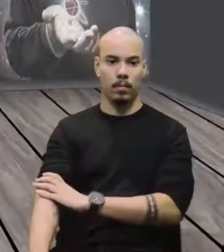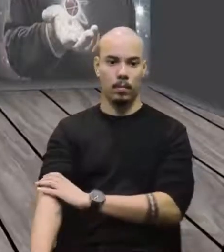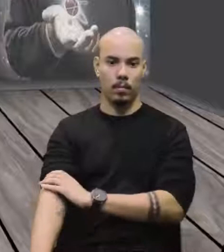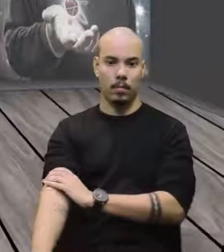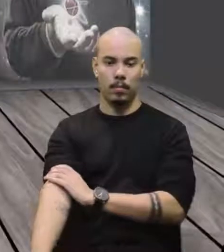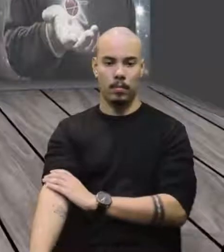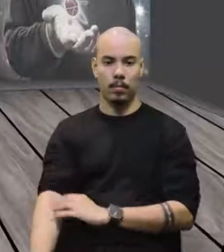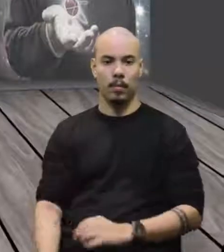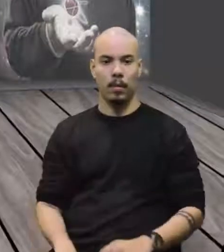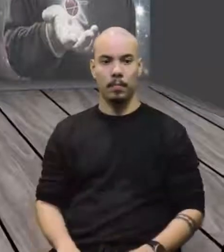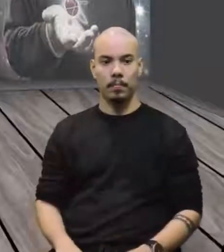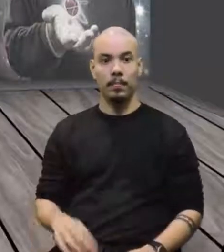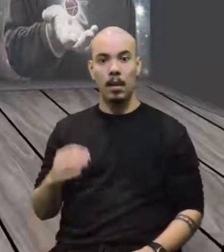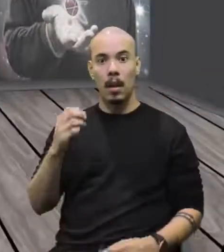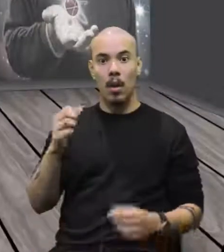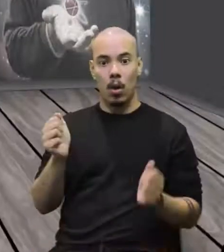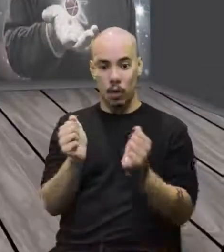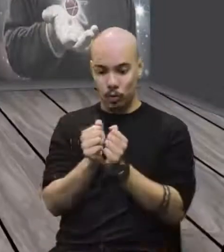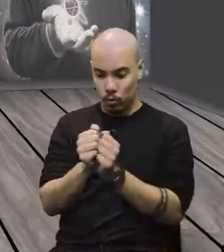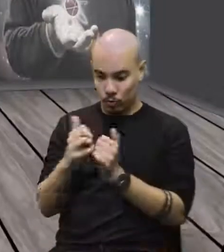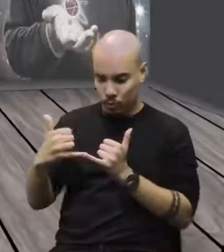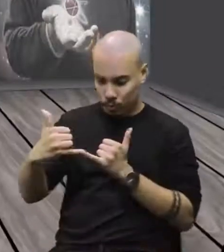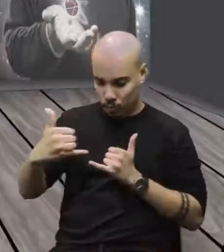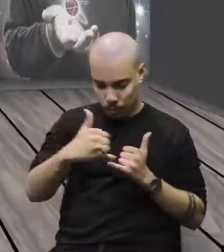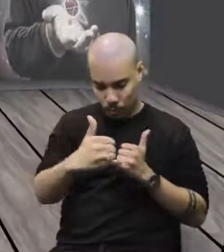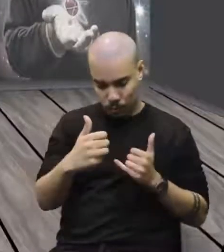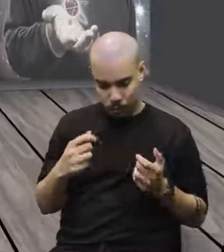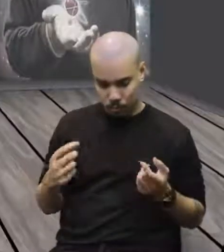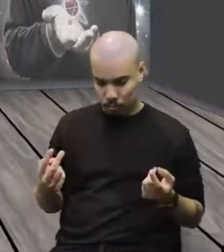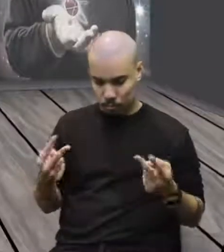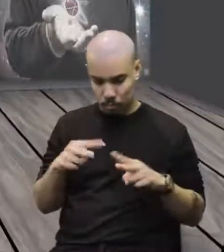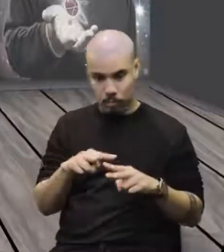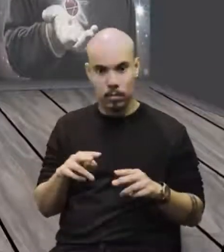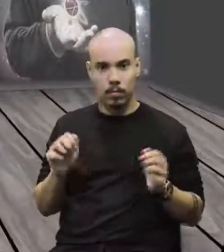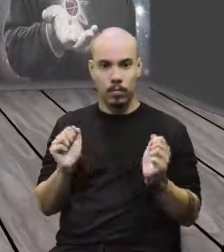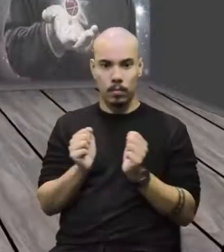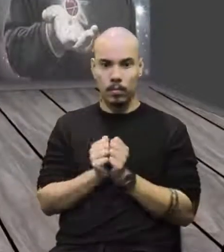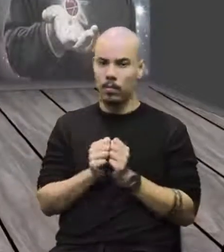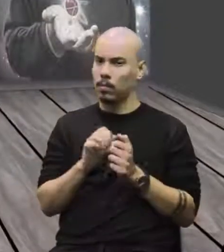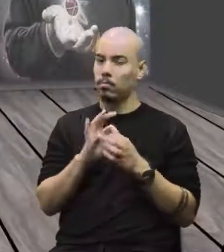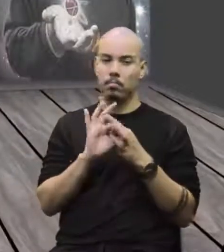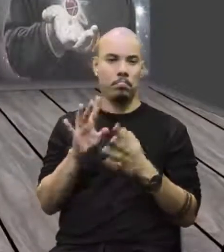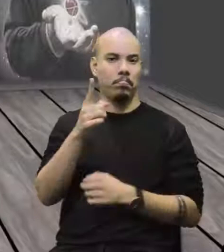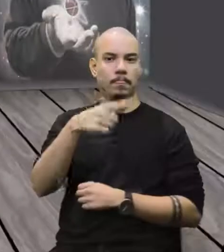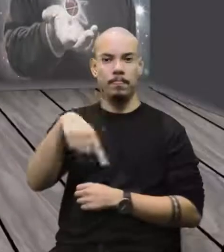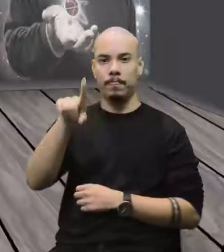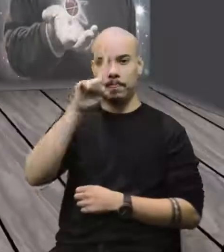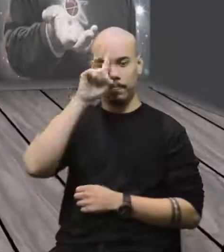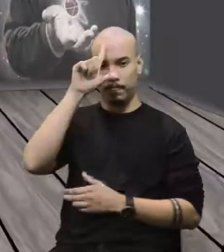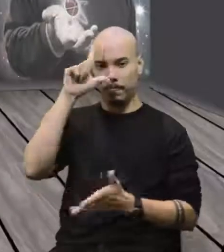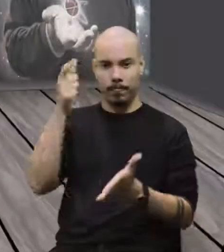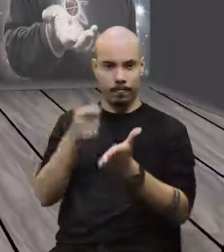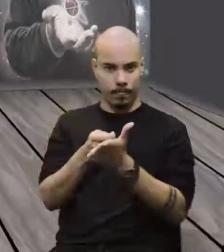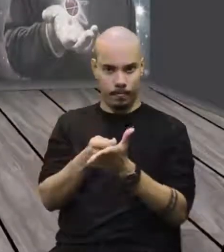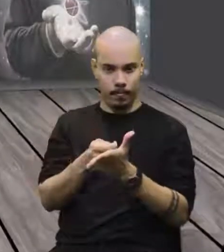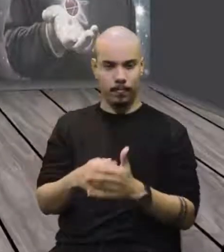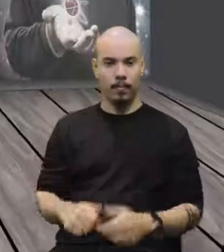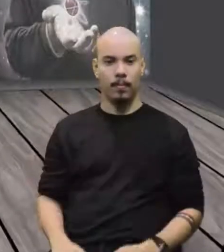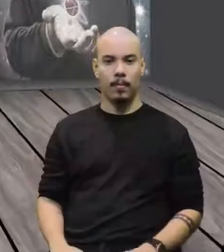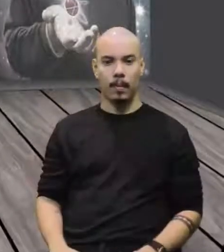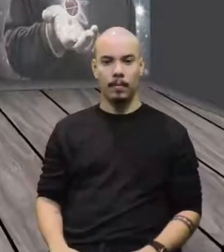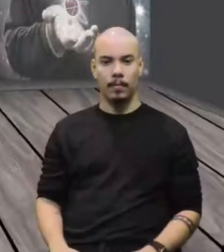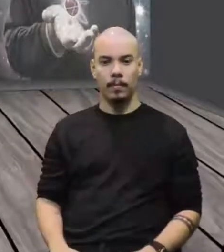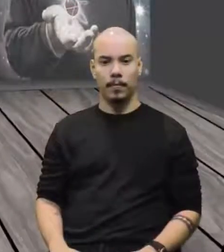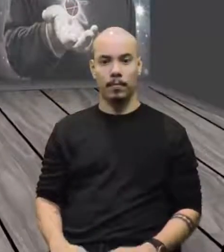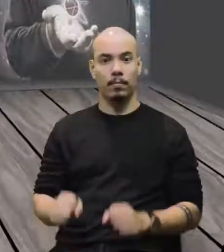né? E colocar um do lado do outro. Exatamente. Com a mesma pilha, para ter o mesmo tamanho. Aí a gente deixa para eles. Deixar a criatividade dos alunos. Fiquem à